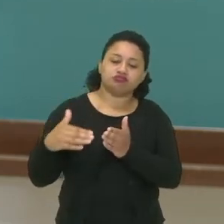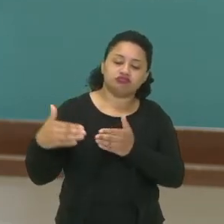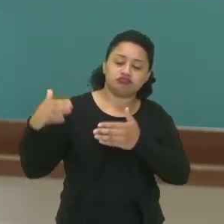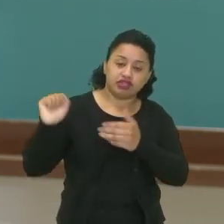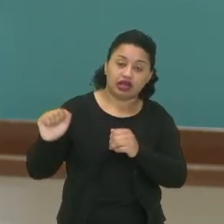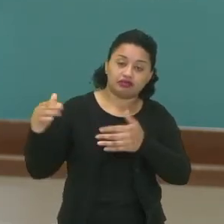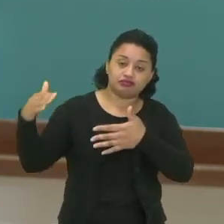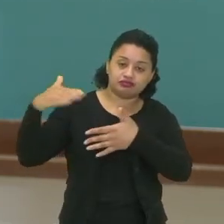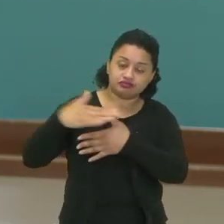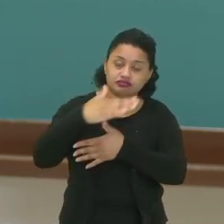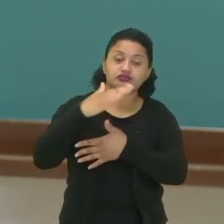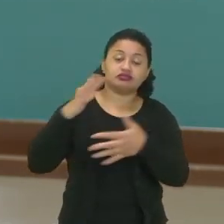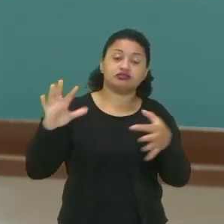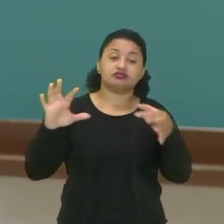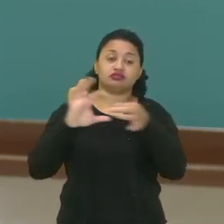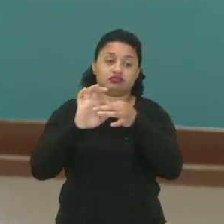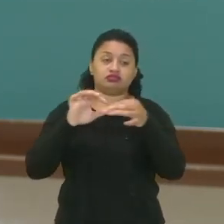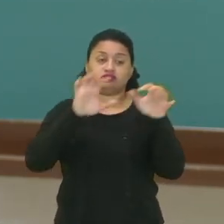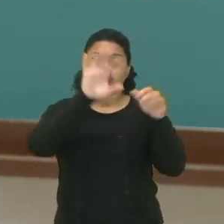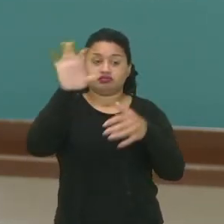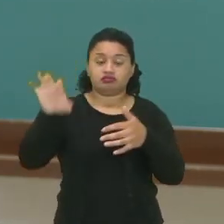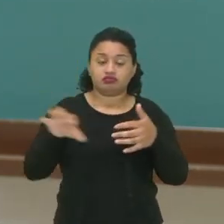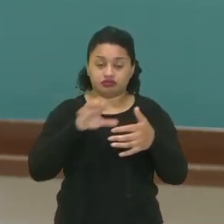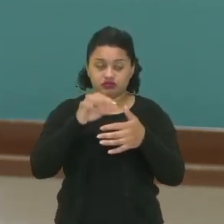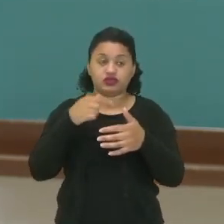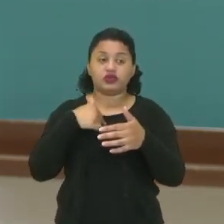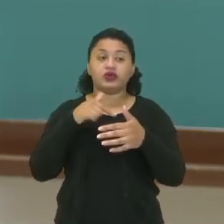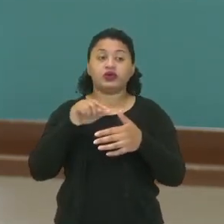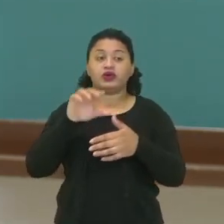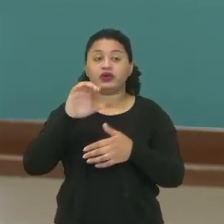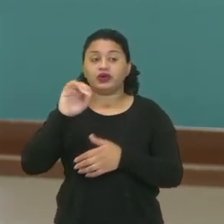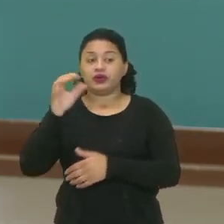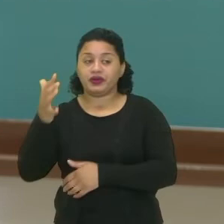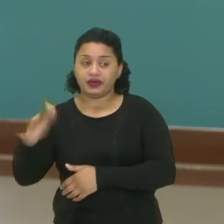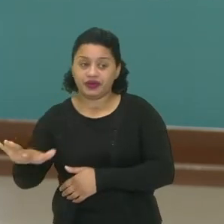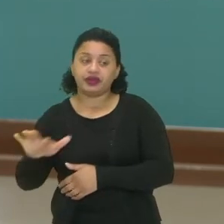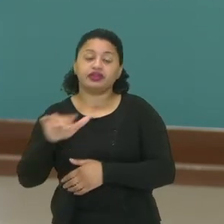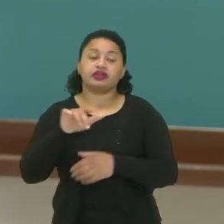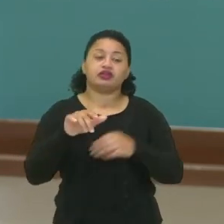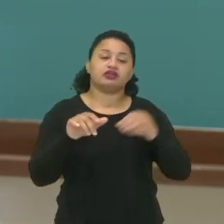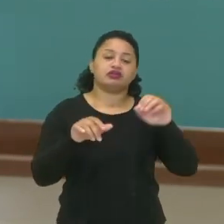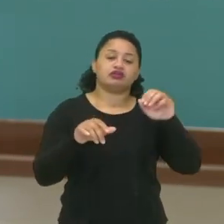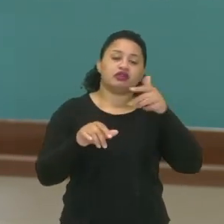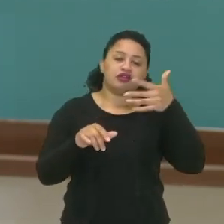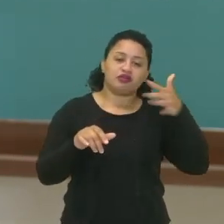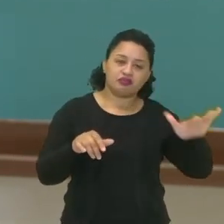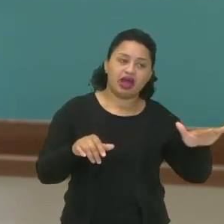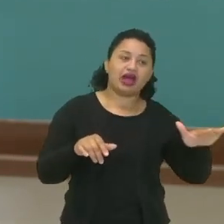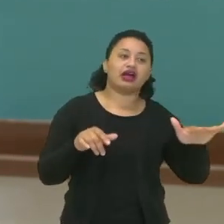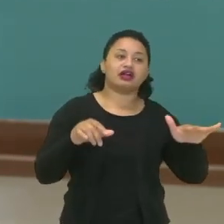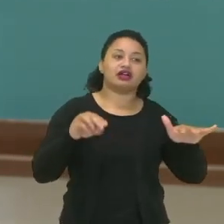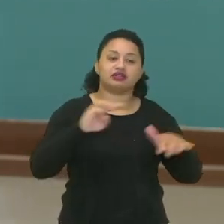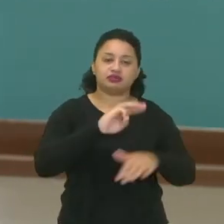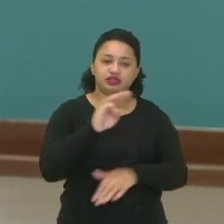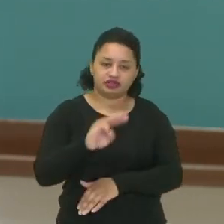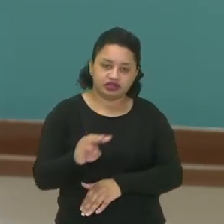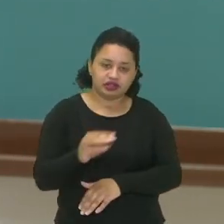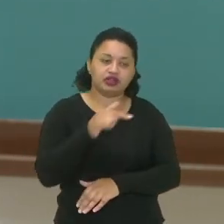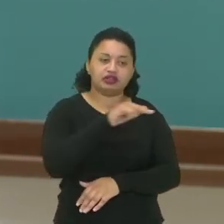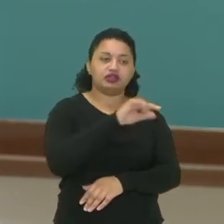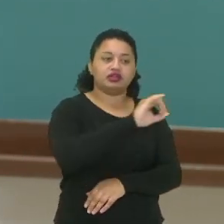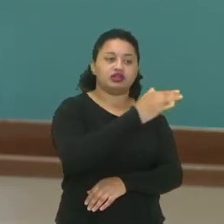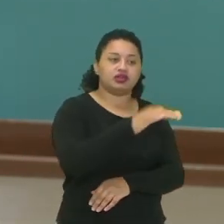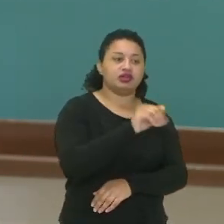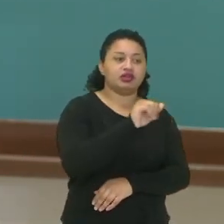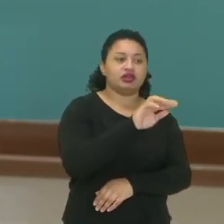então, conecta essas partes do mundo. Basicamente, ele conecta o Oceano Índico ao Mar Mediterrâneo e ao Oceano Atlântico, ok? Então,